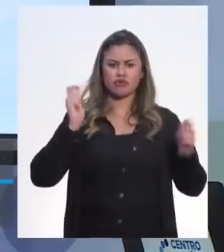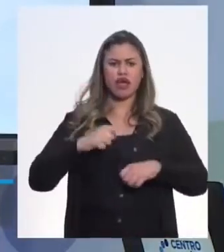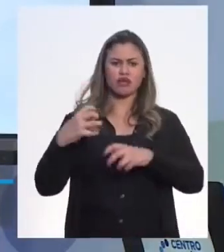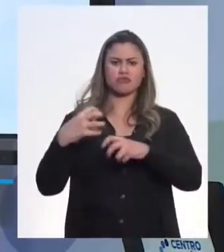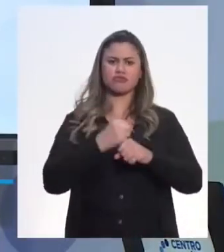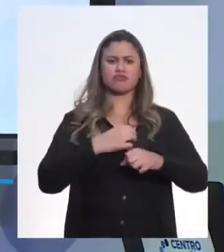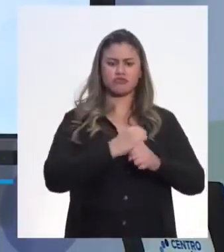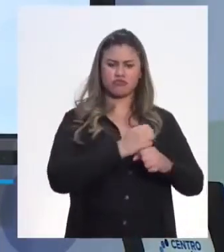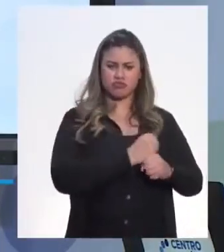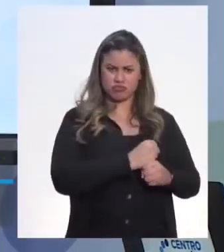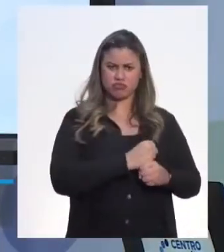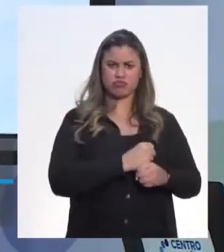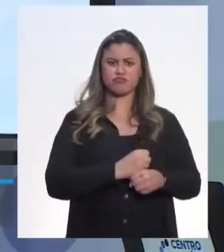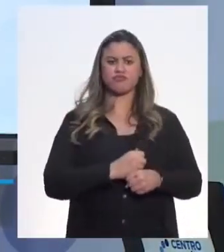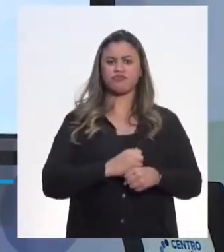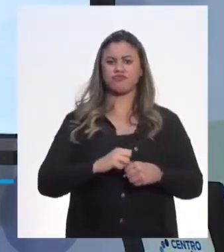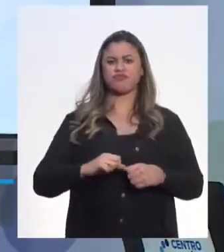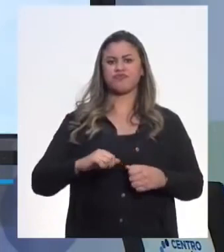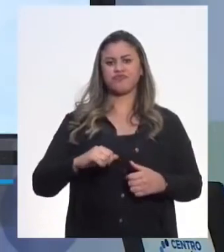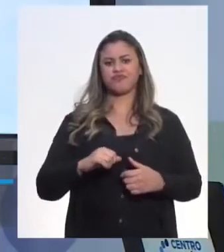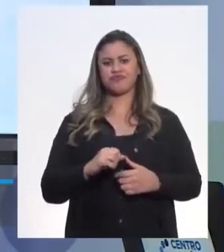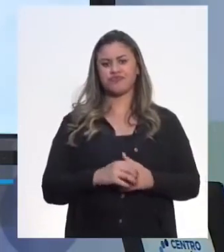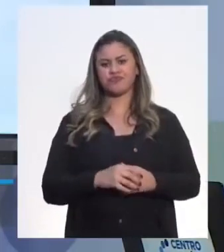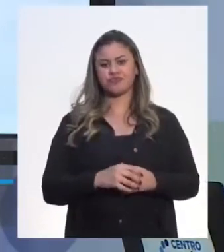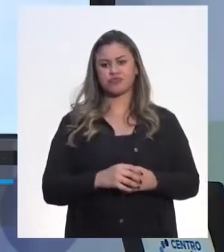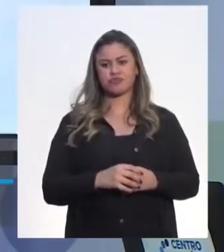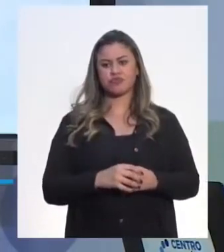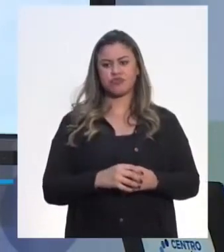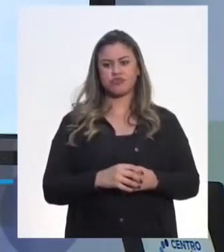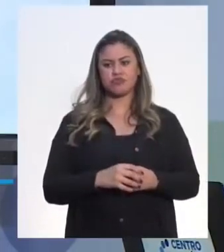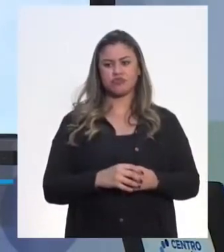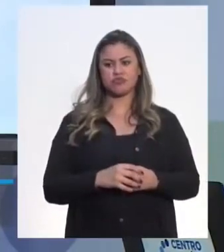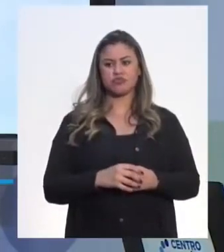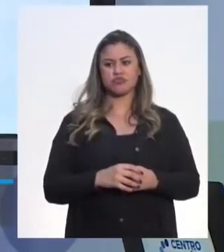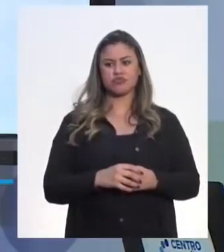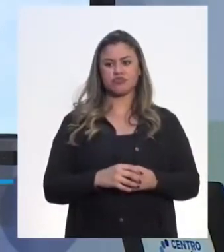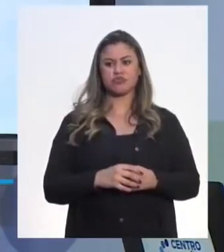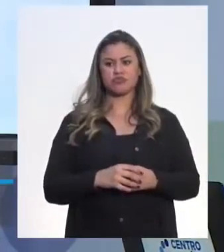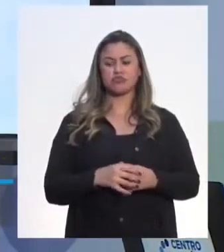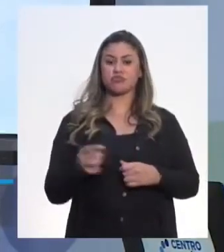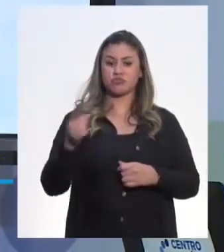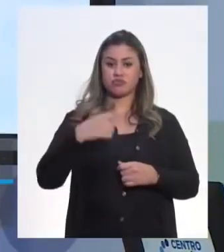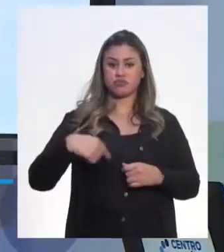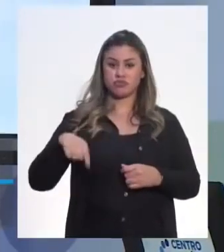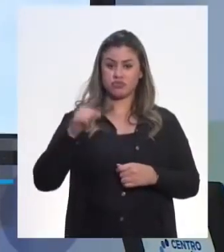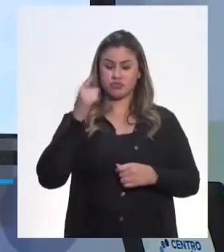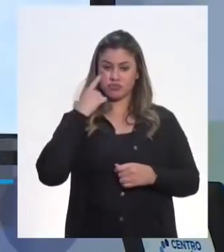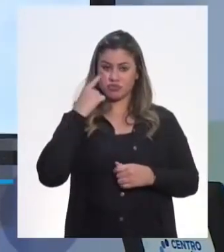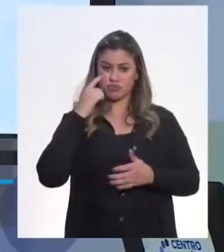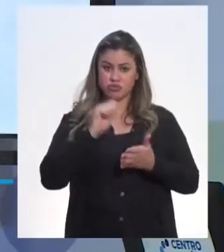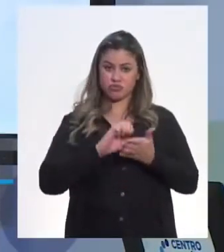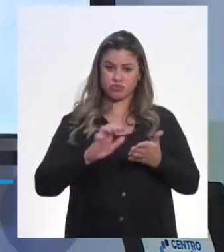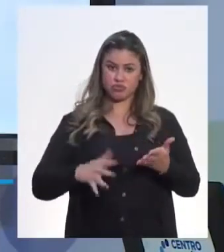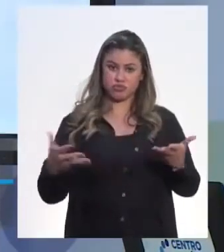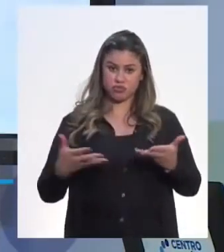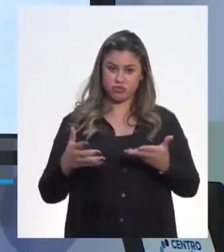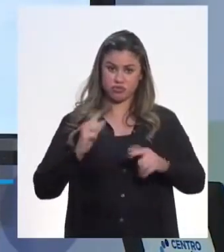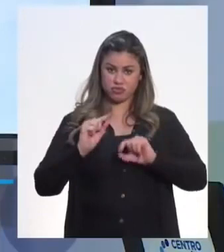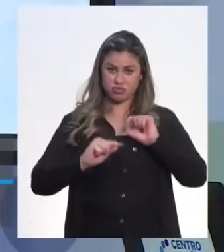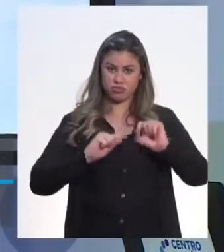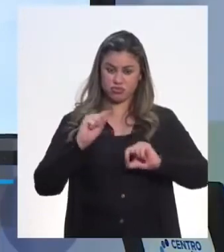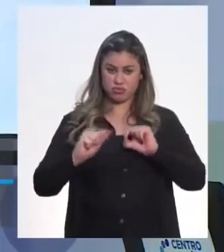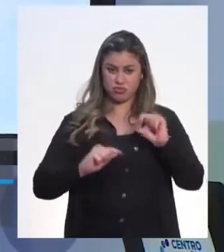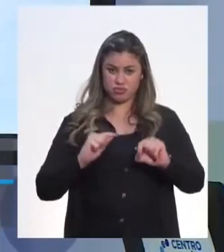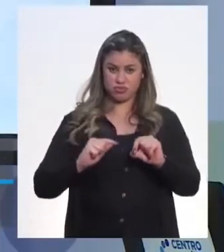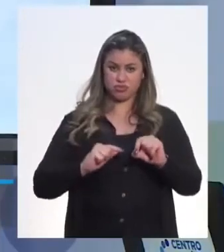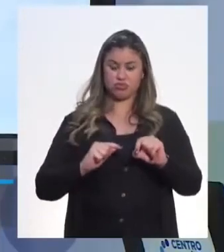fazer os cálculos do juro ou do Capital dependendo da situação e Vocês verão nos exercícios de hoje que a gente